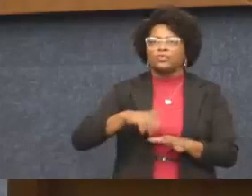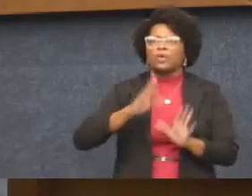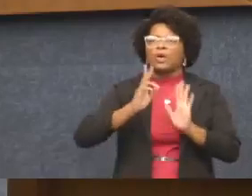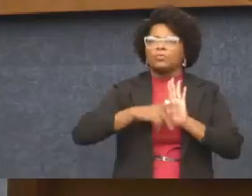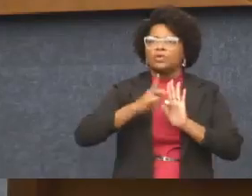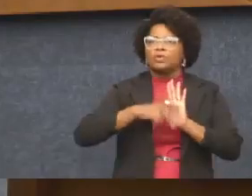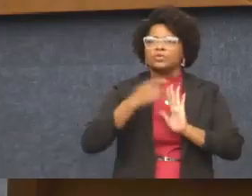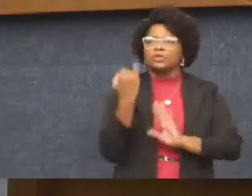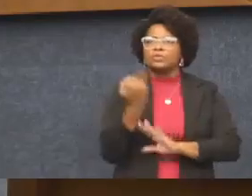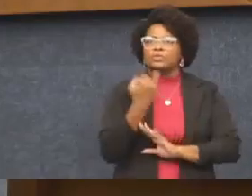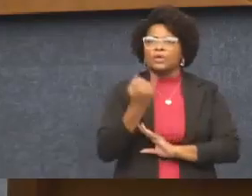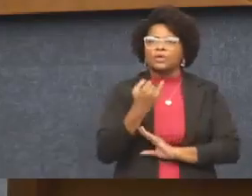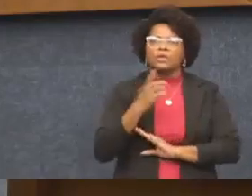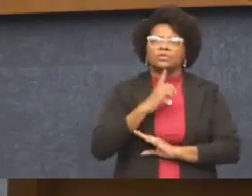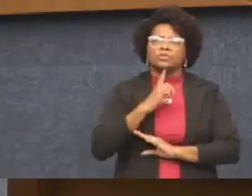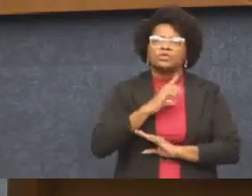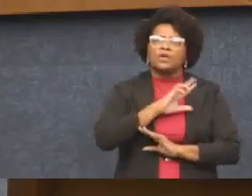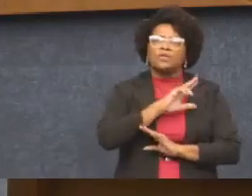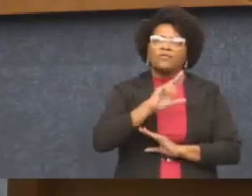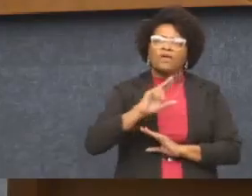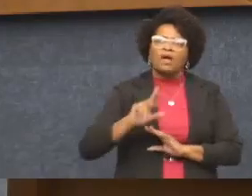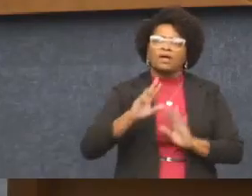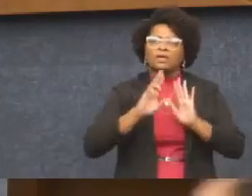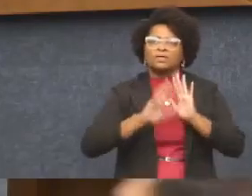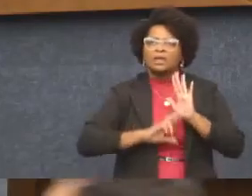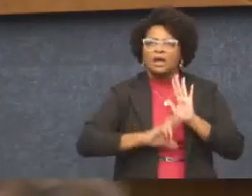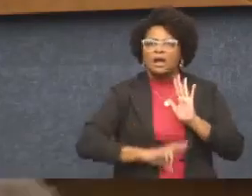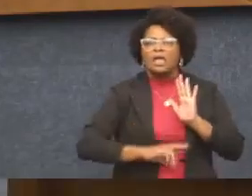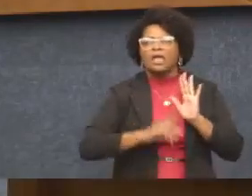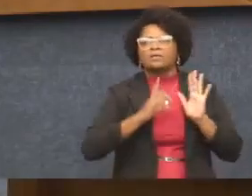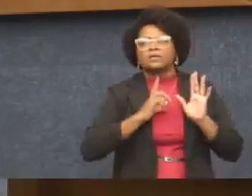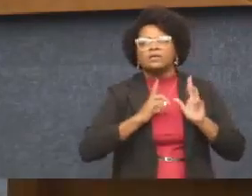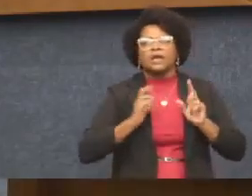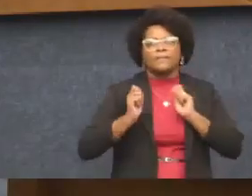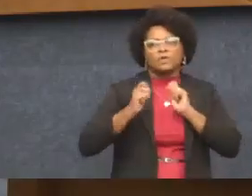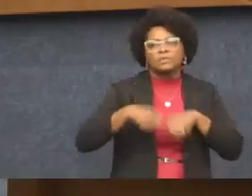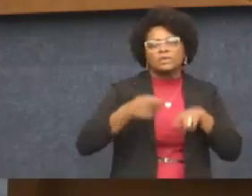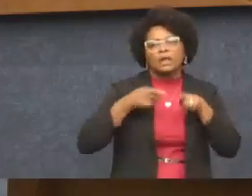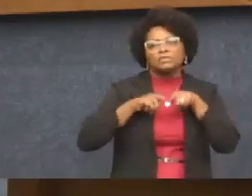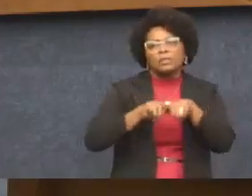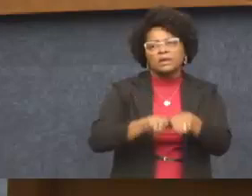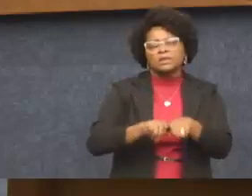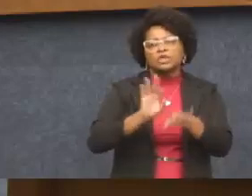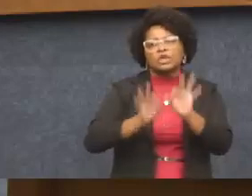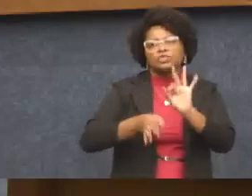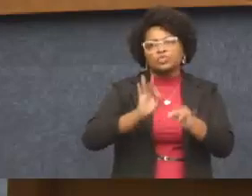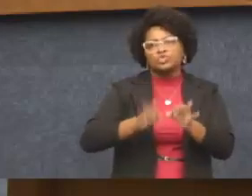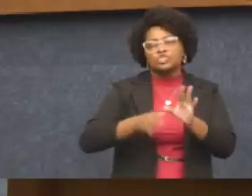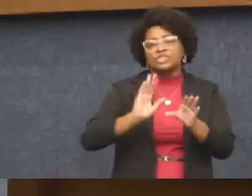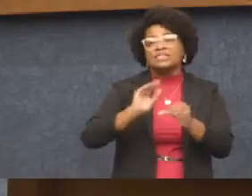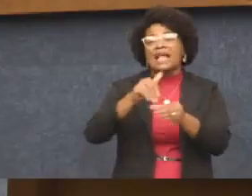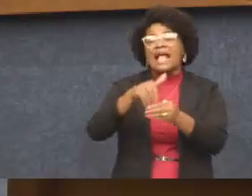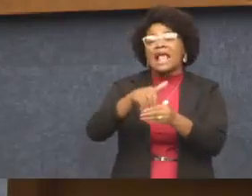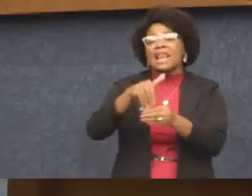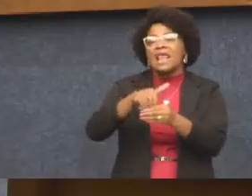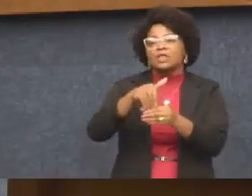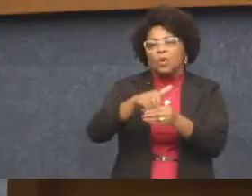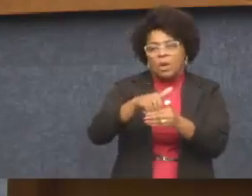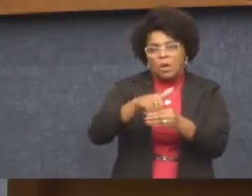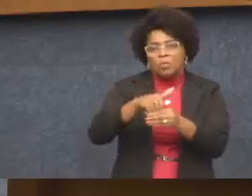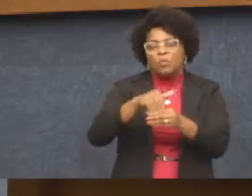da eleição dos conselhos tutelares para segurar, inclusive, possibilitar parceria com a Justiça Eleitoral e a utilização das urnas